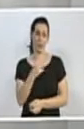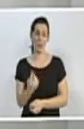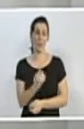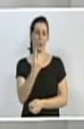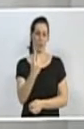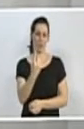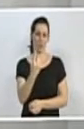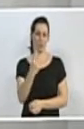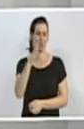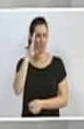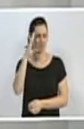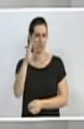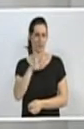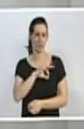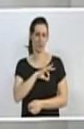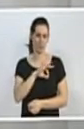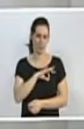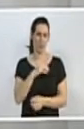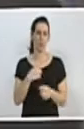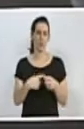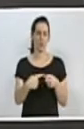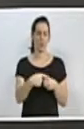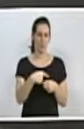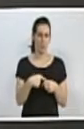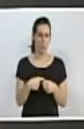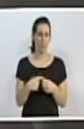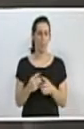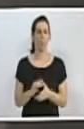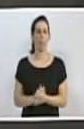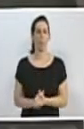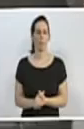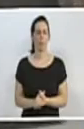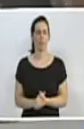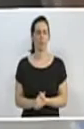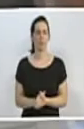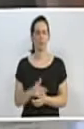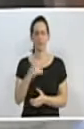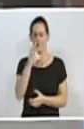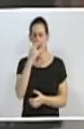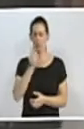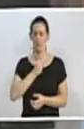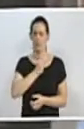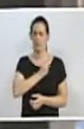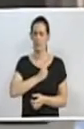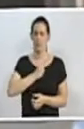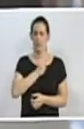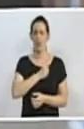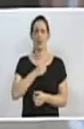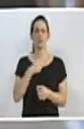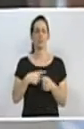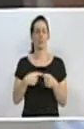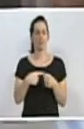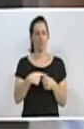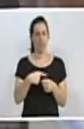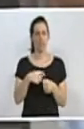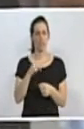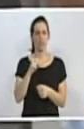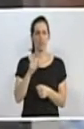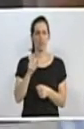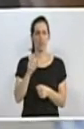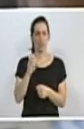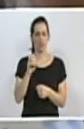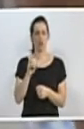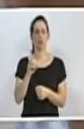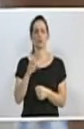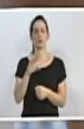Becker. Único PM para o município. E aí me matou a saudade da minha querida São João Batista, onde lá nós tínhamos